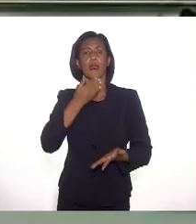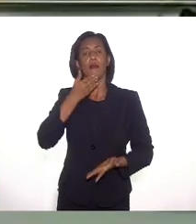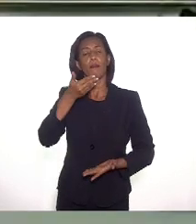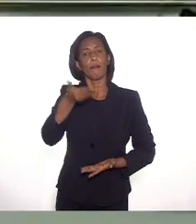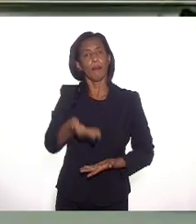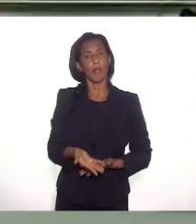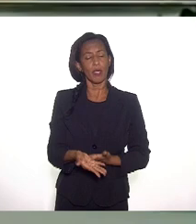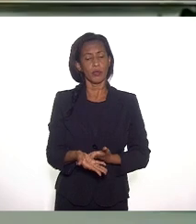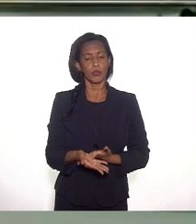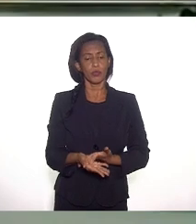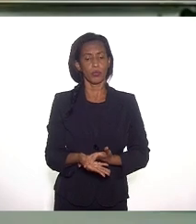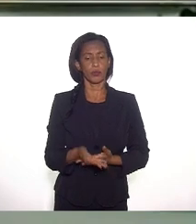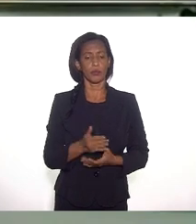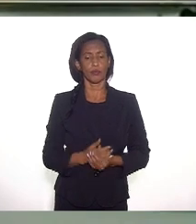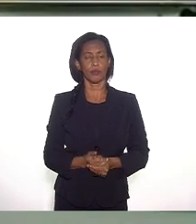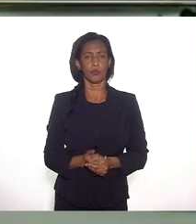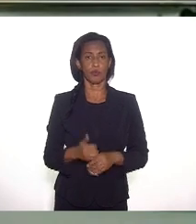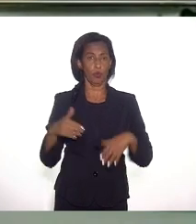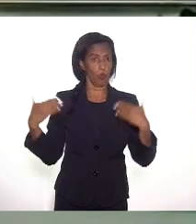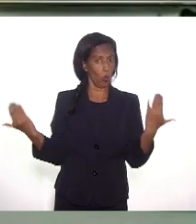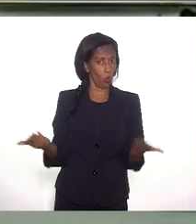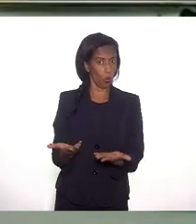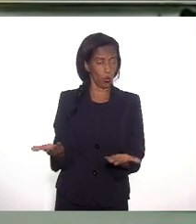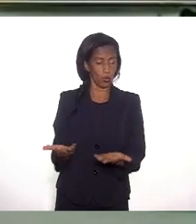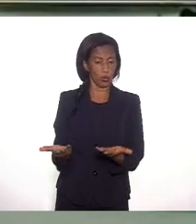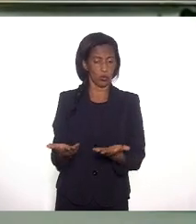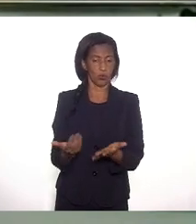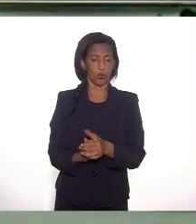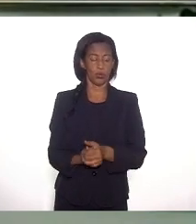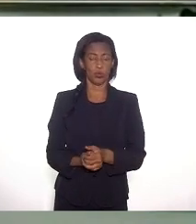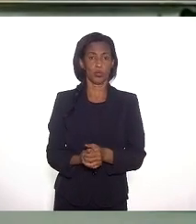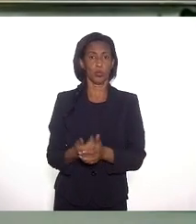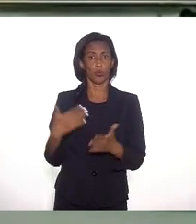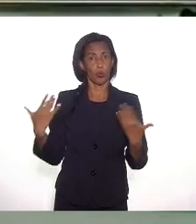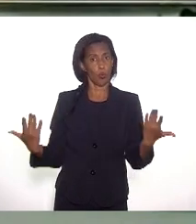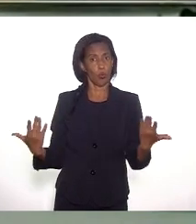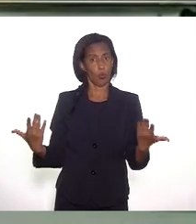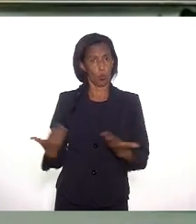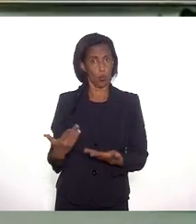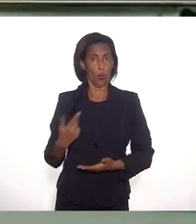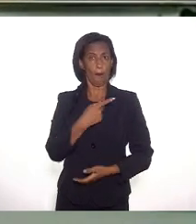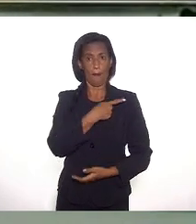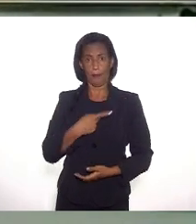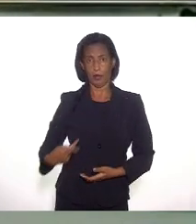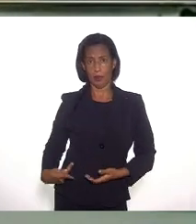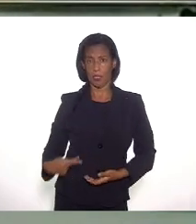o. Hoje, pede para o nosso presidente